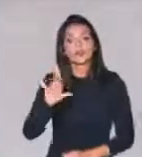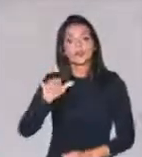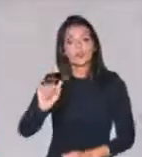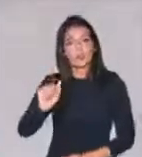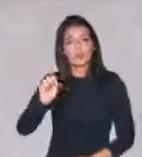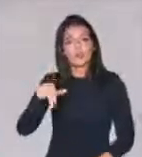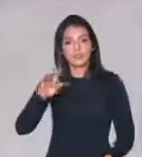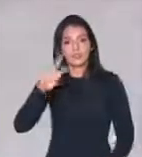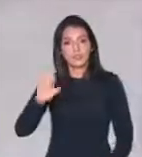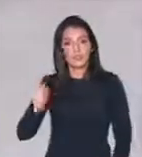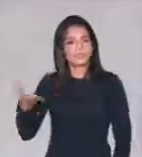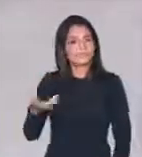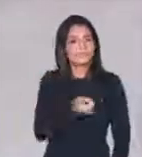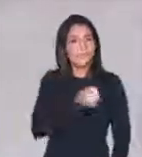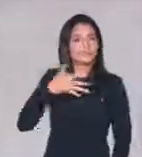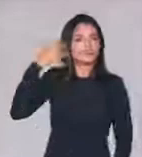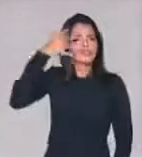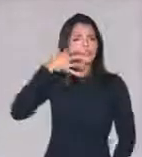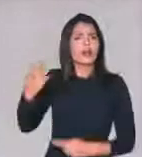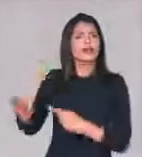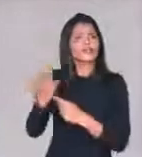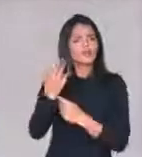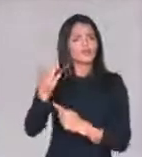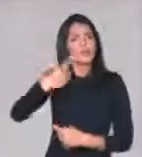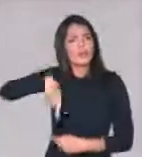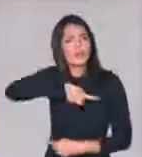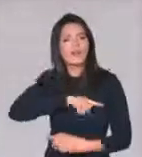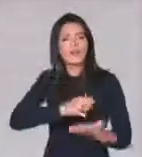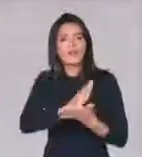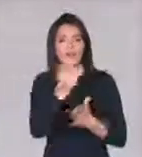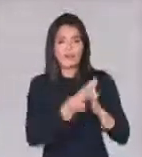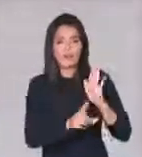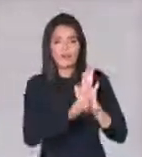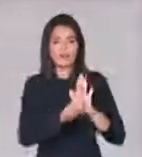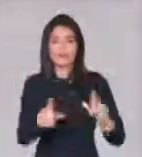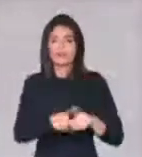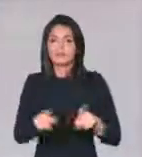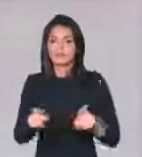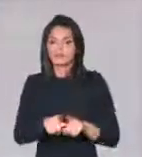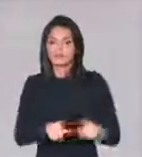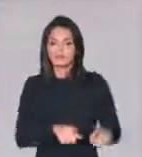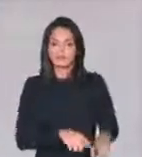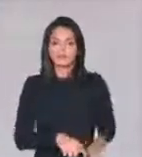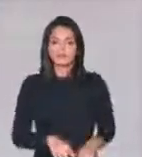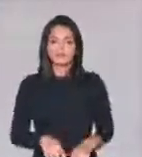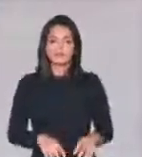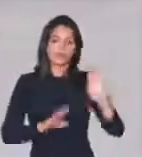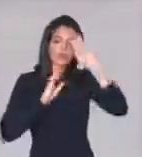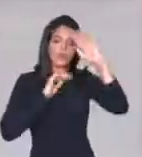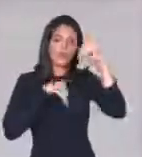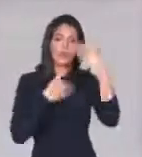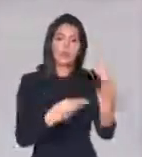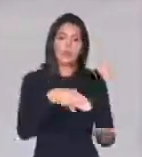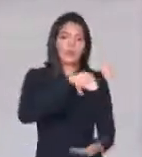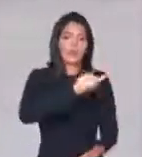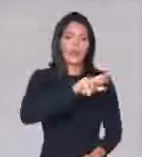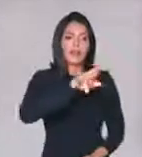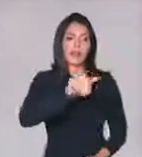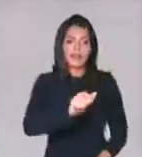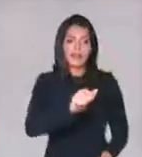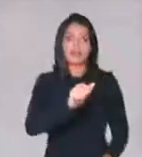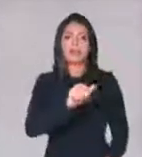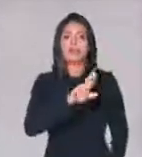fez um belo discurso e nos ajudou muito na aprovação desse PL. E também, presidente, dizer que esse PL é em homenagem à Mara